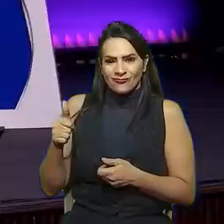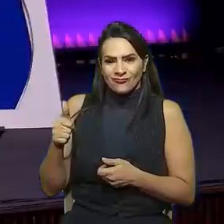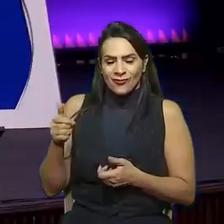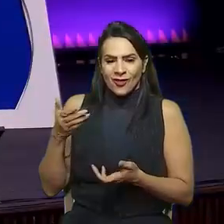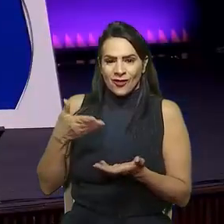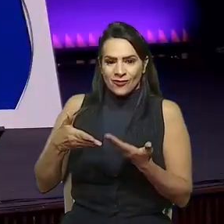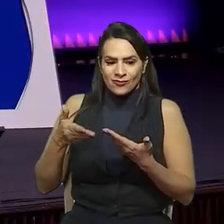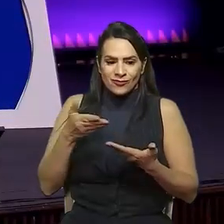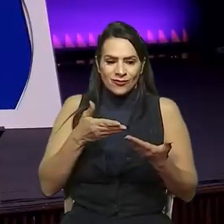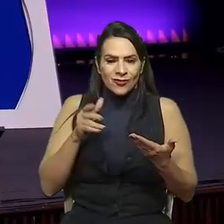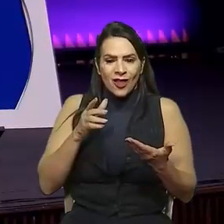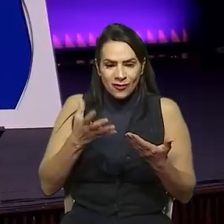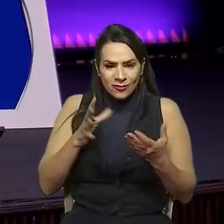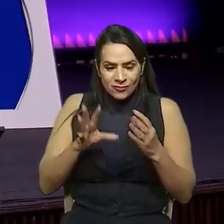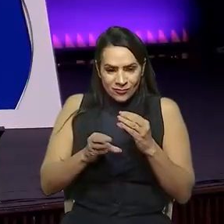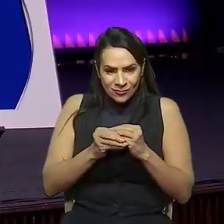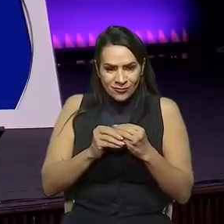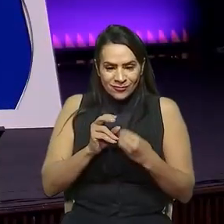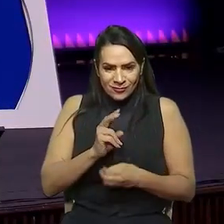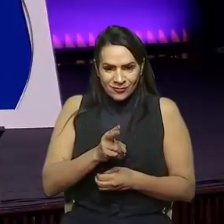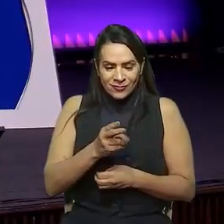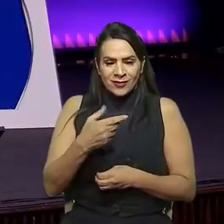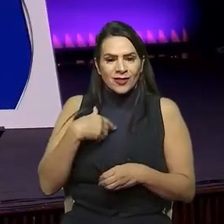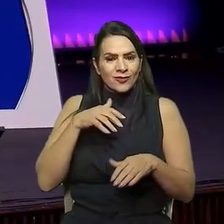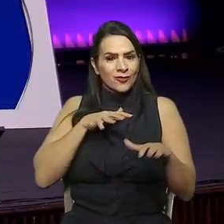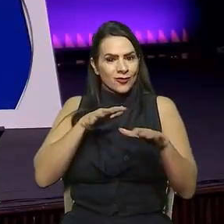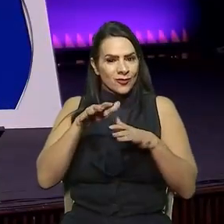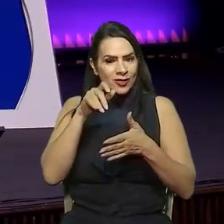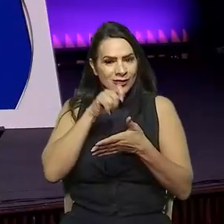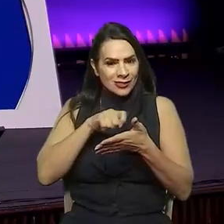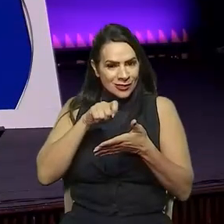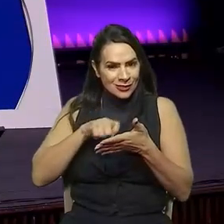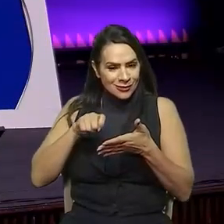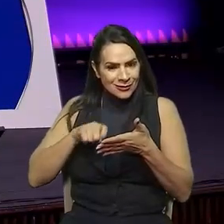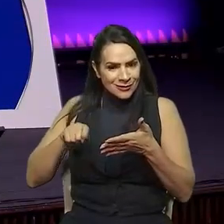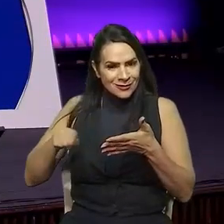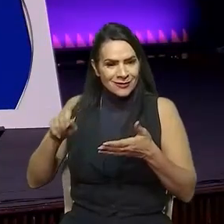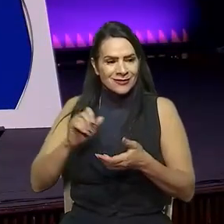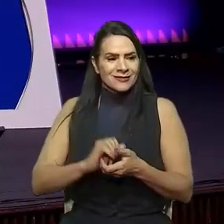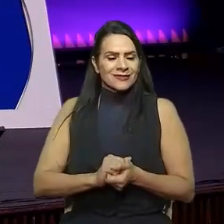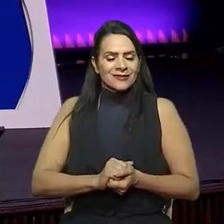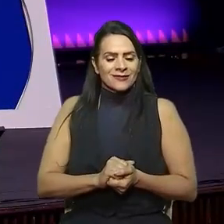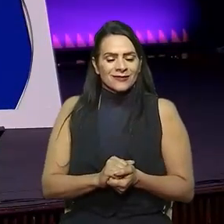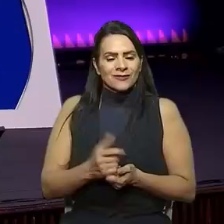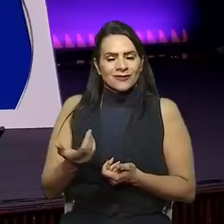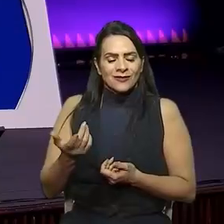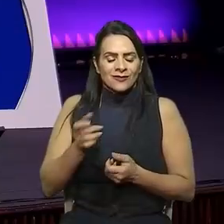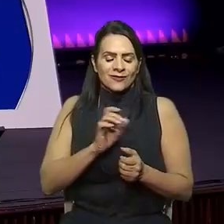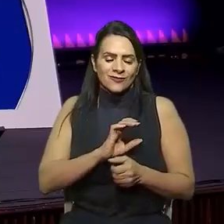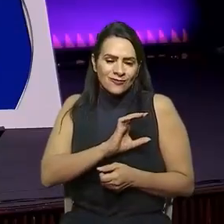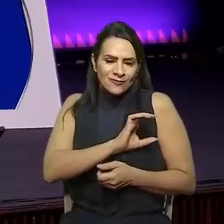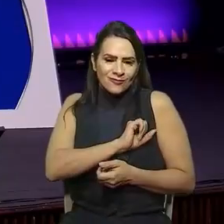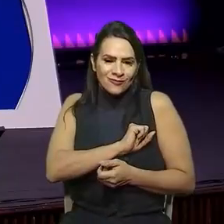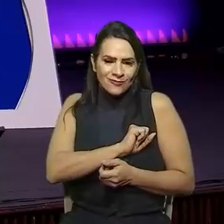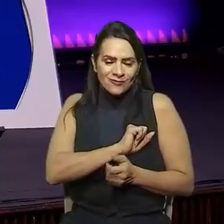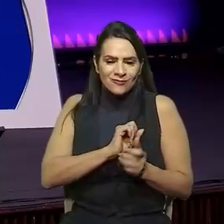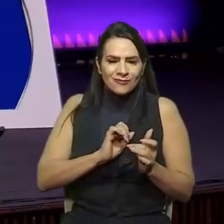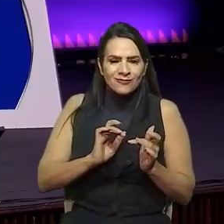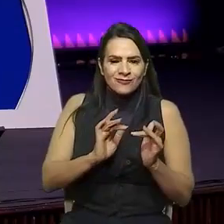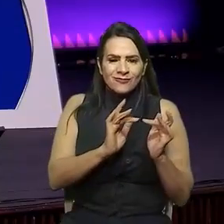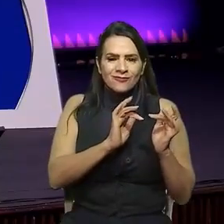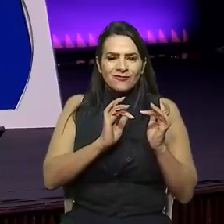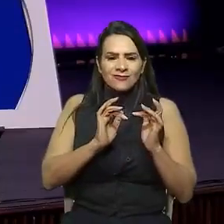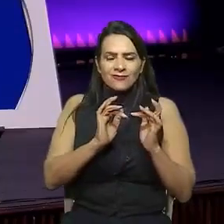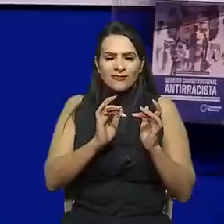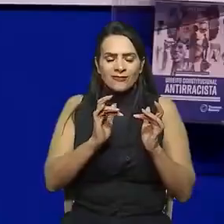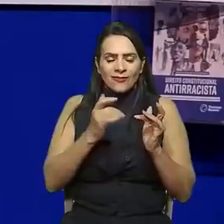que você continuasse falando um pouco, né, desse seu movimento de escrita. Eu queria... Do romance. O meu movimento de